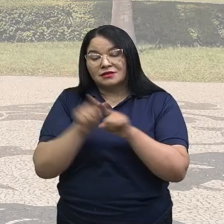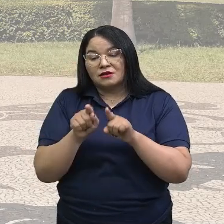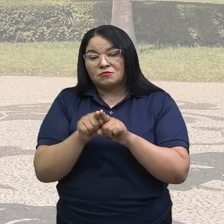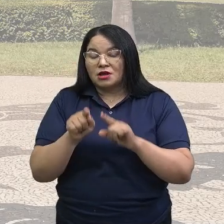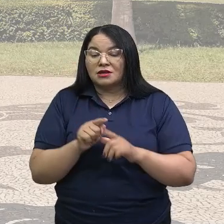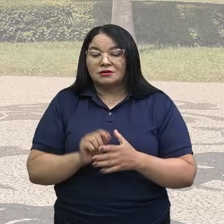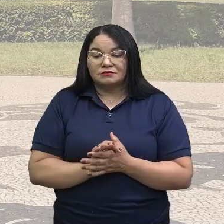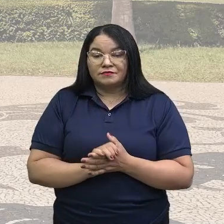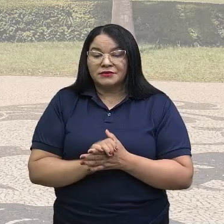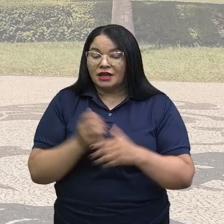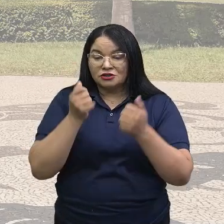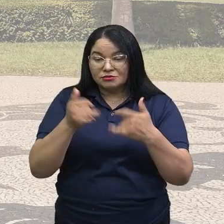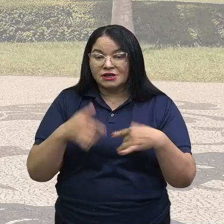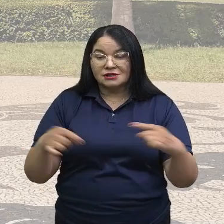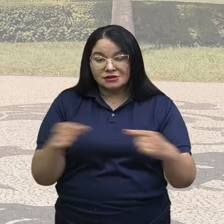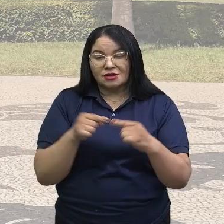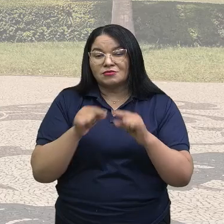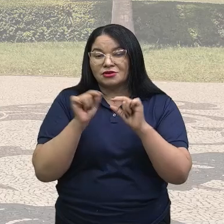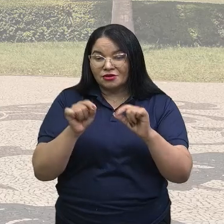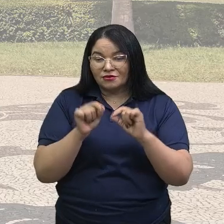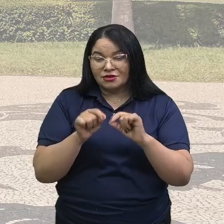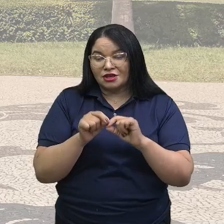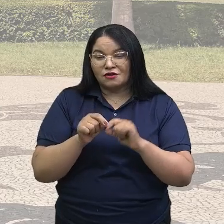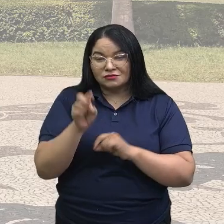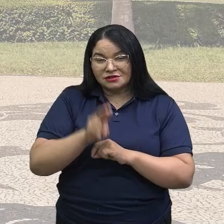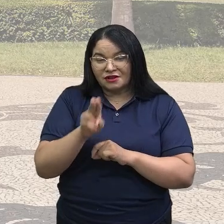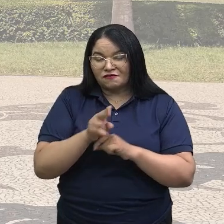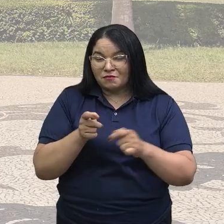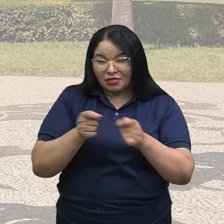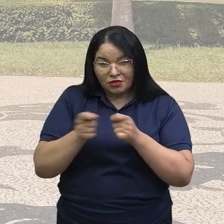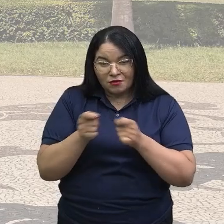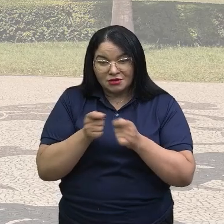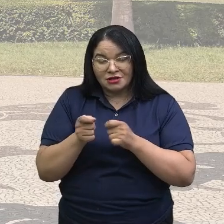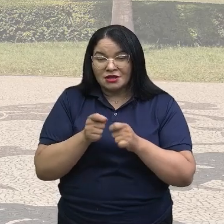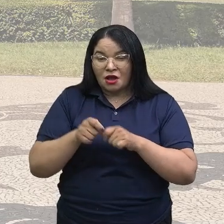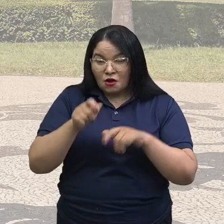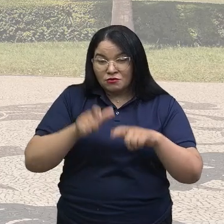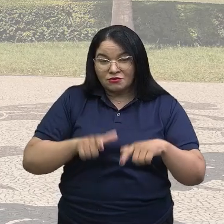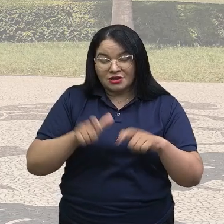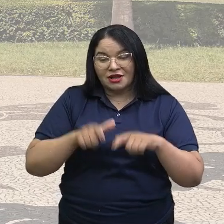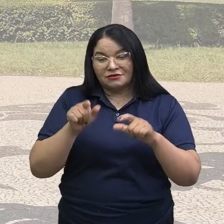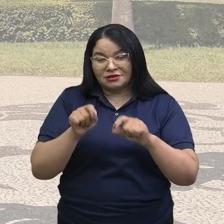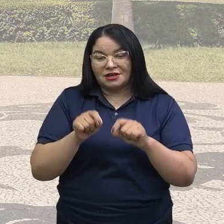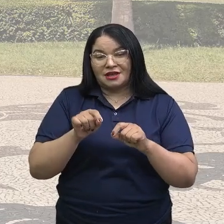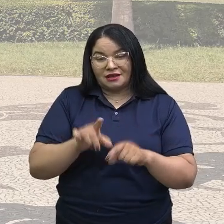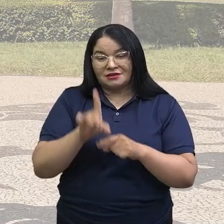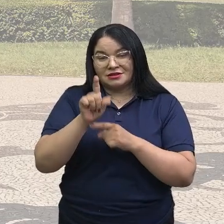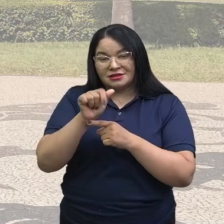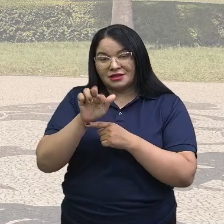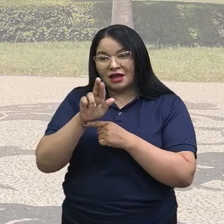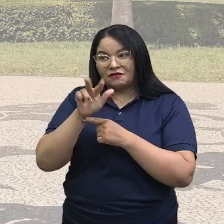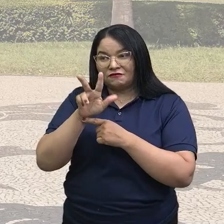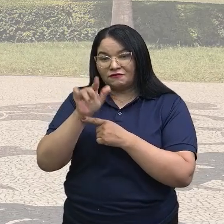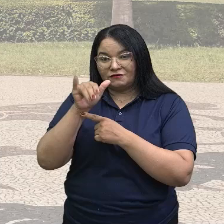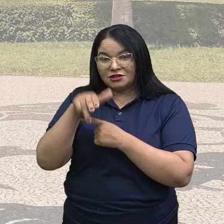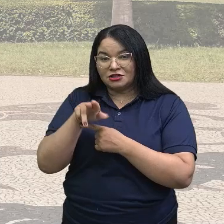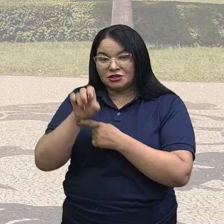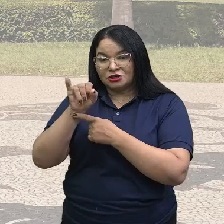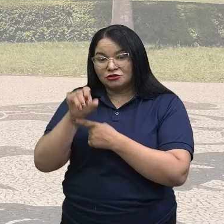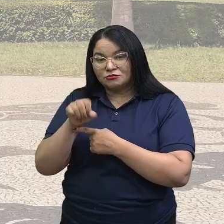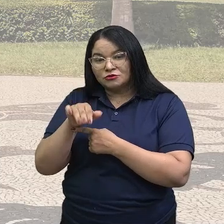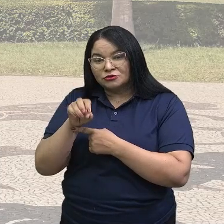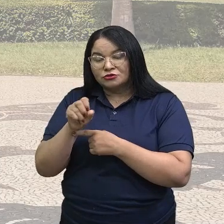justificativa que eles usavam para dominar esse território era, basicamente, o darwinismo social. O que